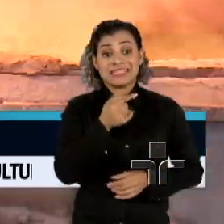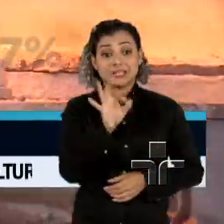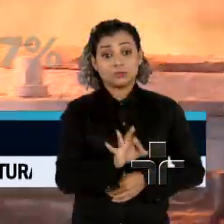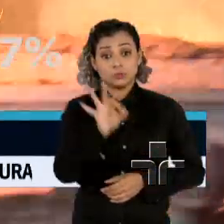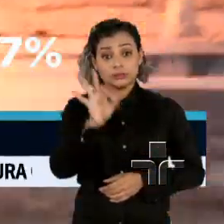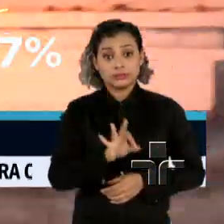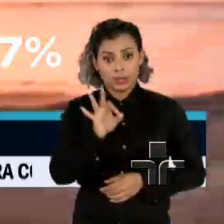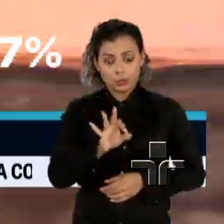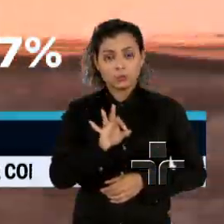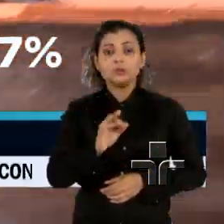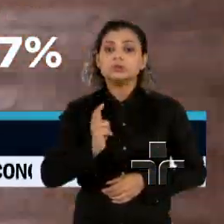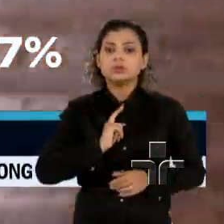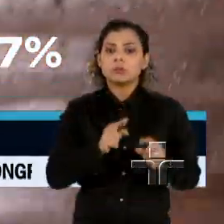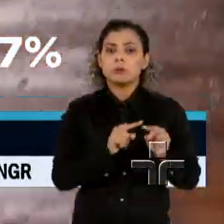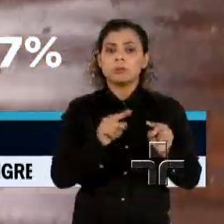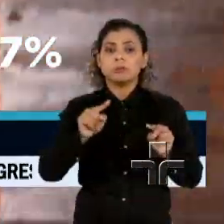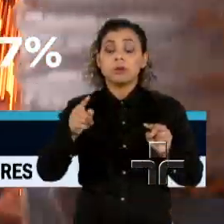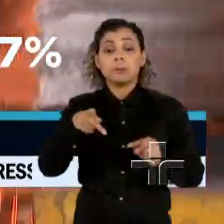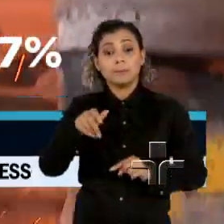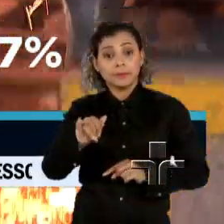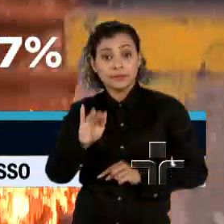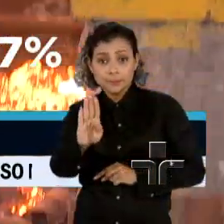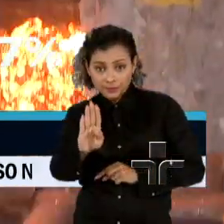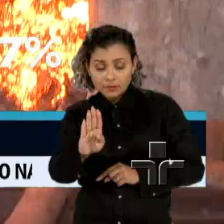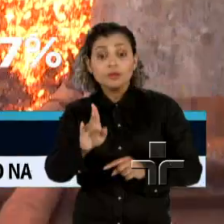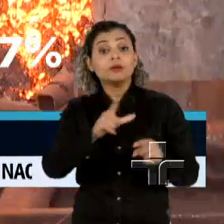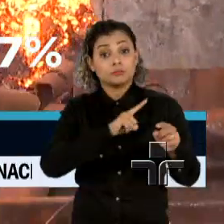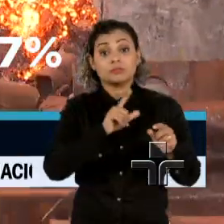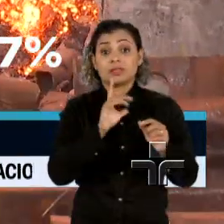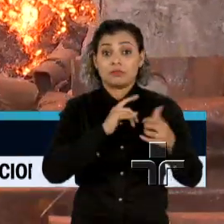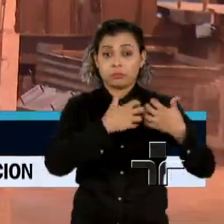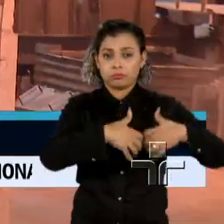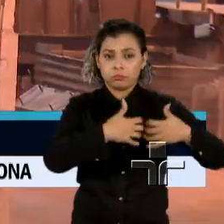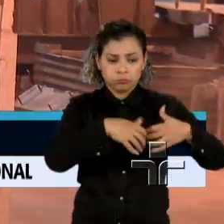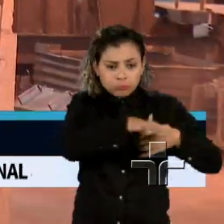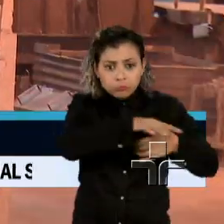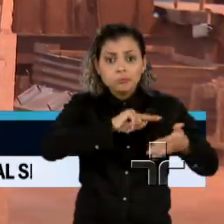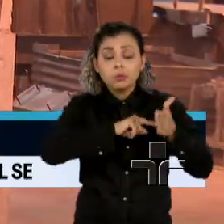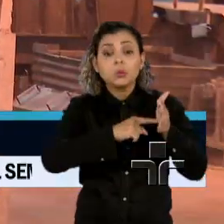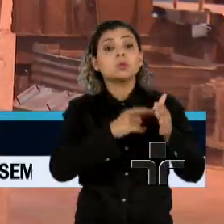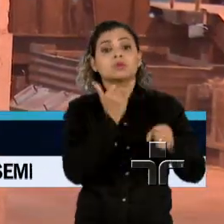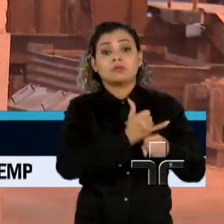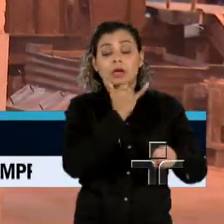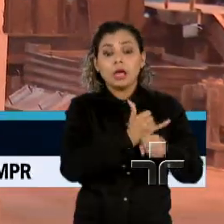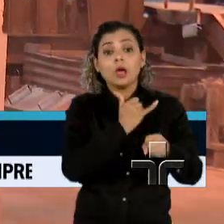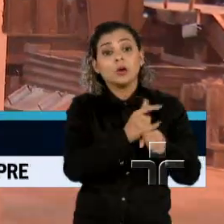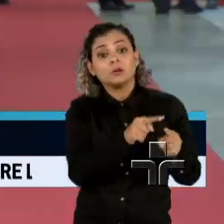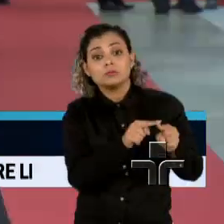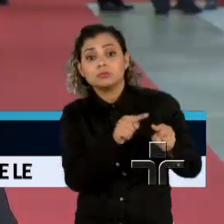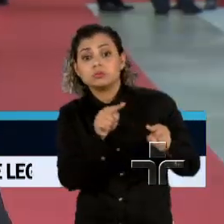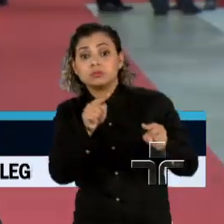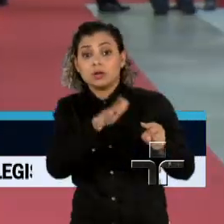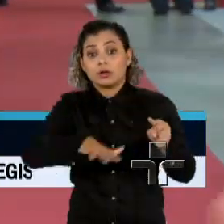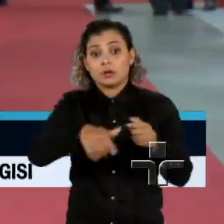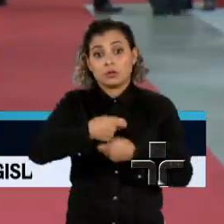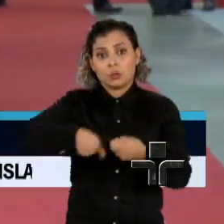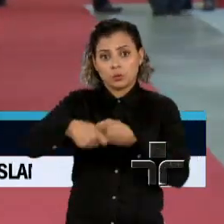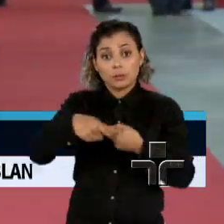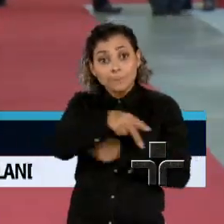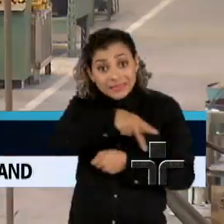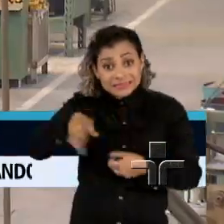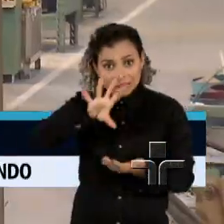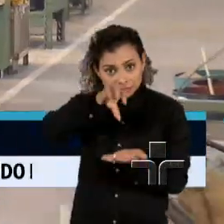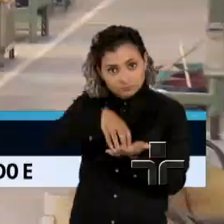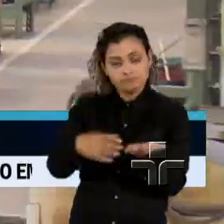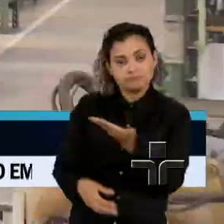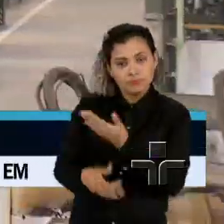das previsões de aumento do PIB. O segmento é base da indústria e um dos termômetros da economia. Mas o presidente da entidade